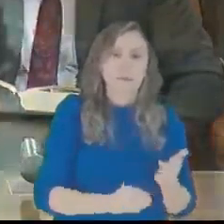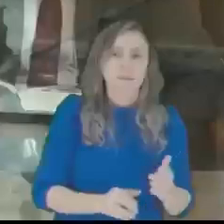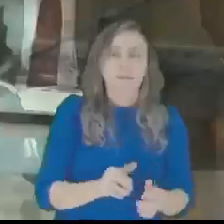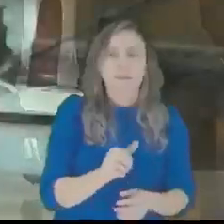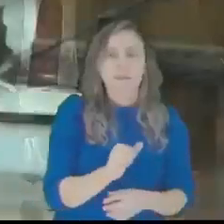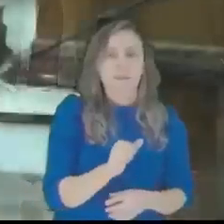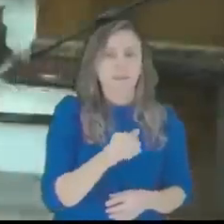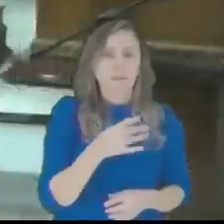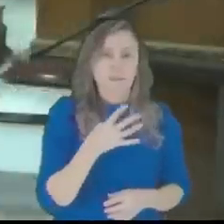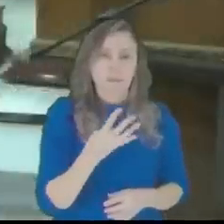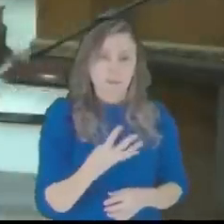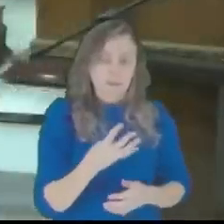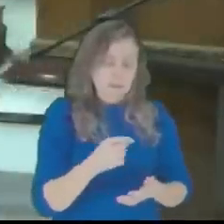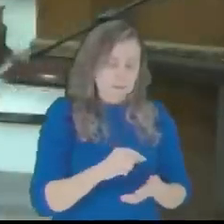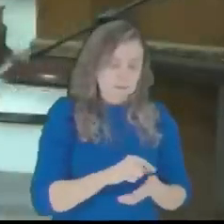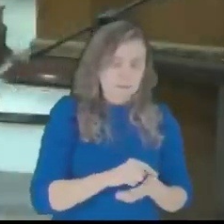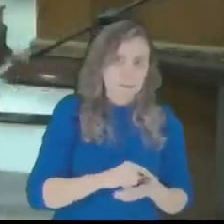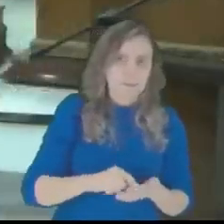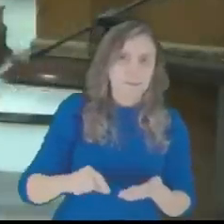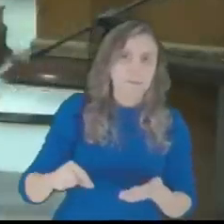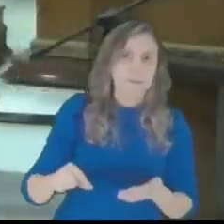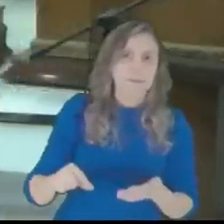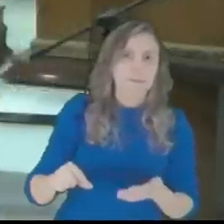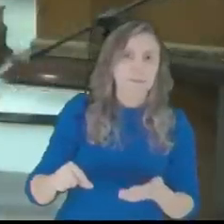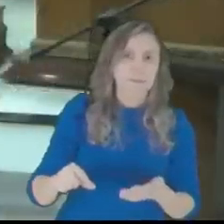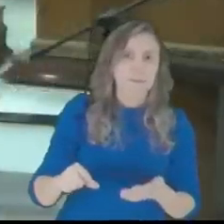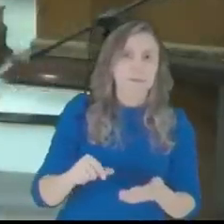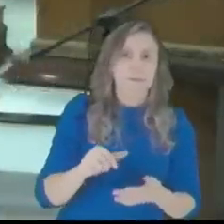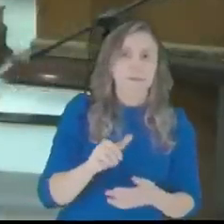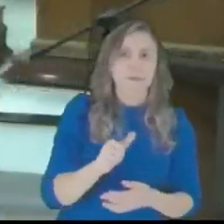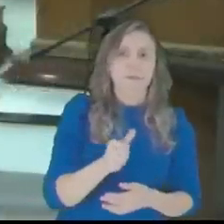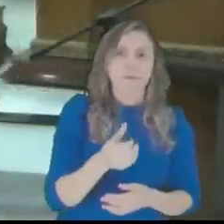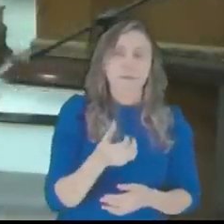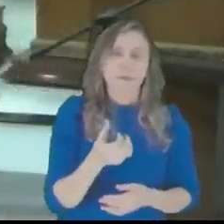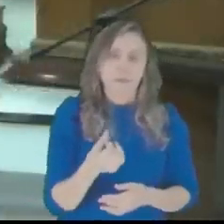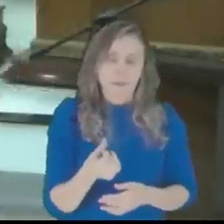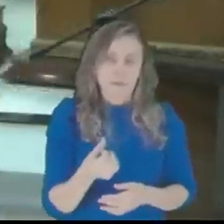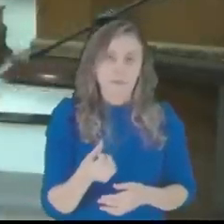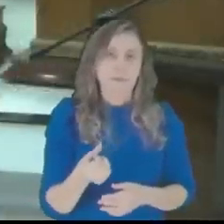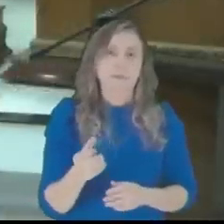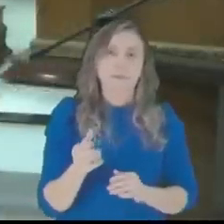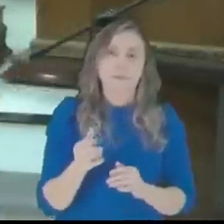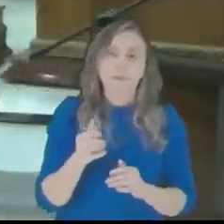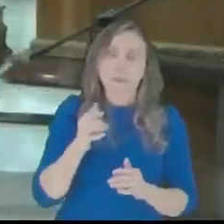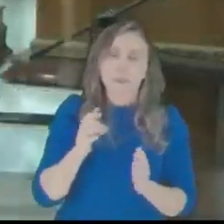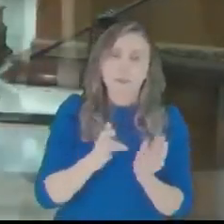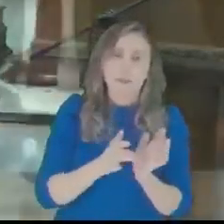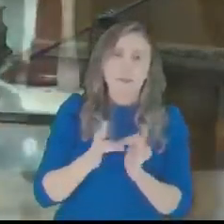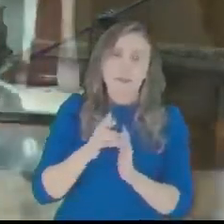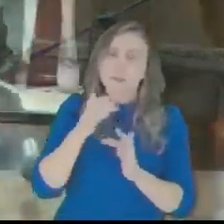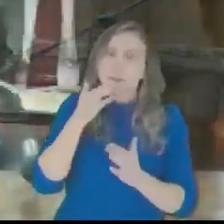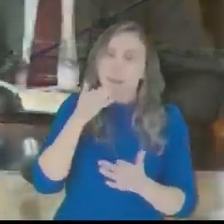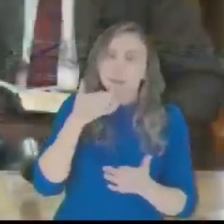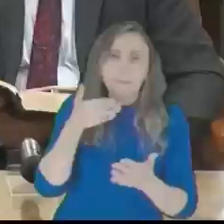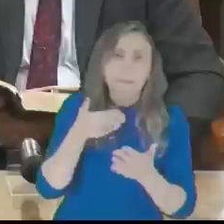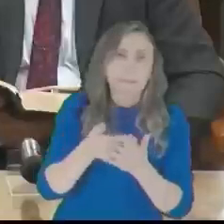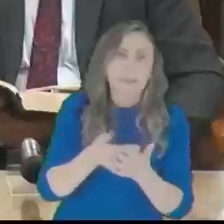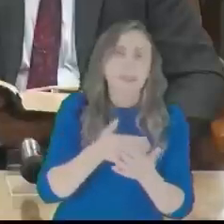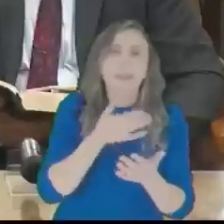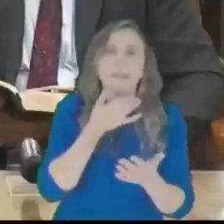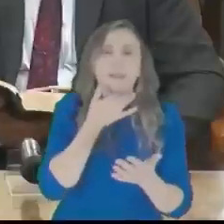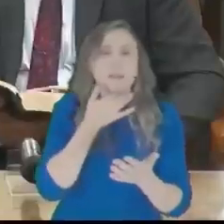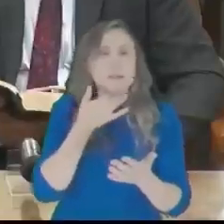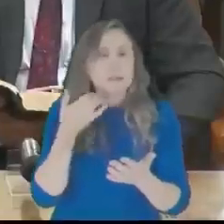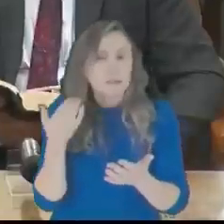O mesmo Evangelho de São João 14 de Jesus. Jesus falou dele, isso aqui foi na véspera da morte. Todos esses discursos de 14, 15 e